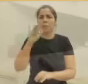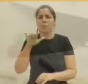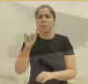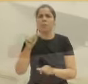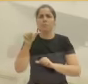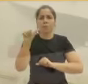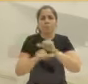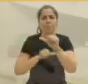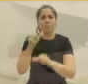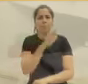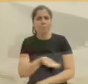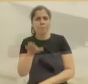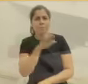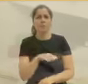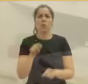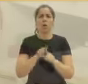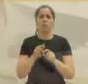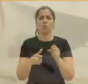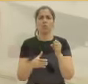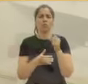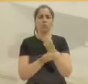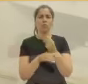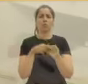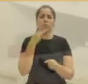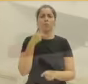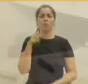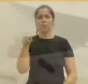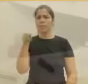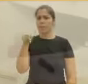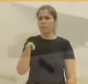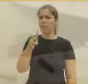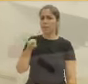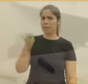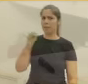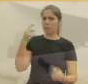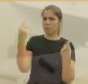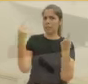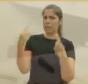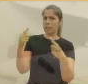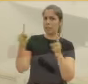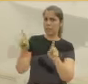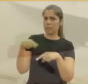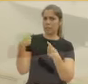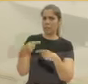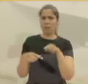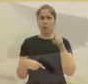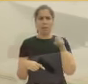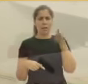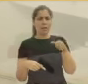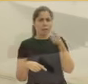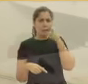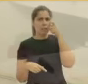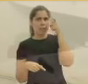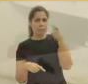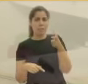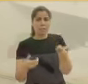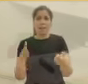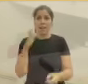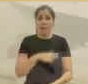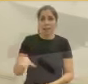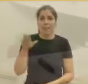a trocar com a criança e dando suporte e dizendo a eles, isso aqui vai ser um desafio, isso aqui é interessante,